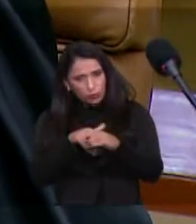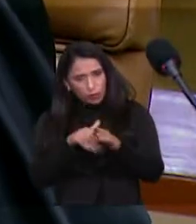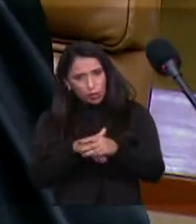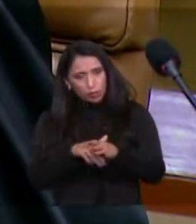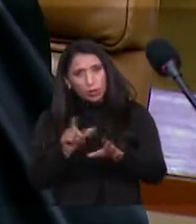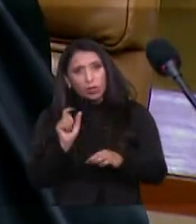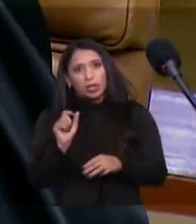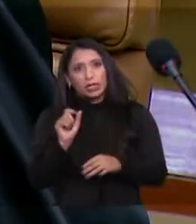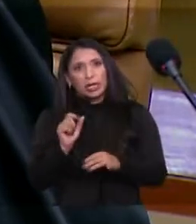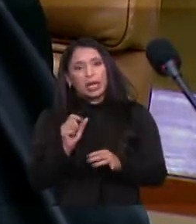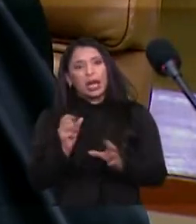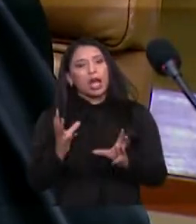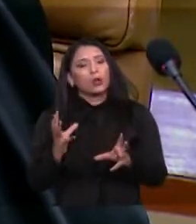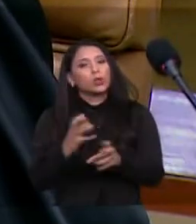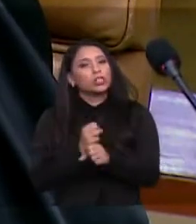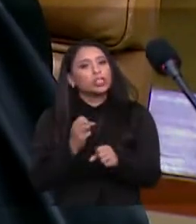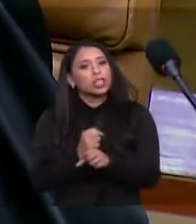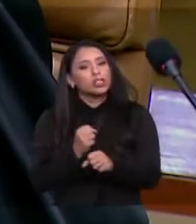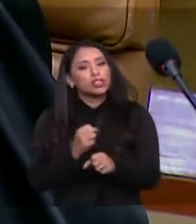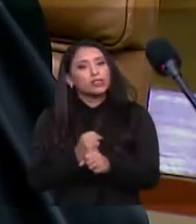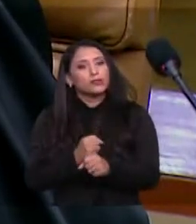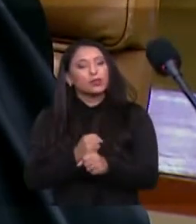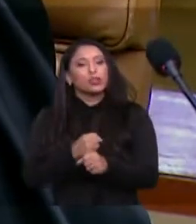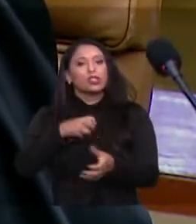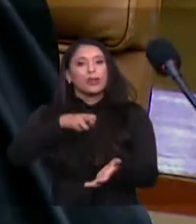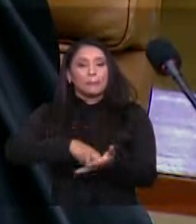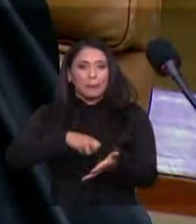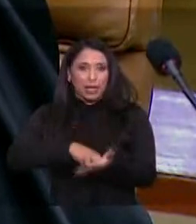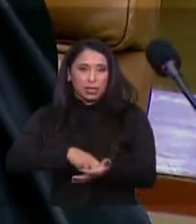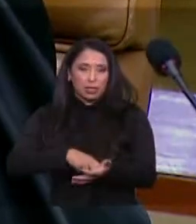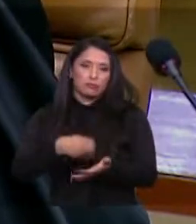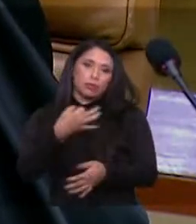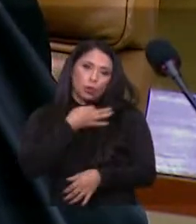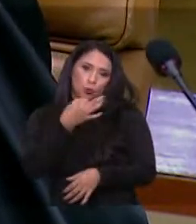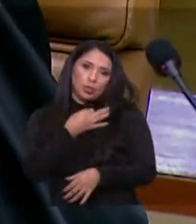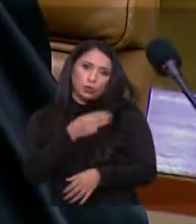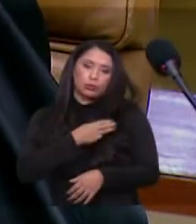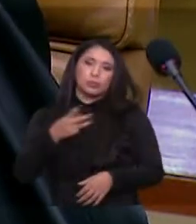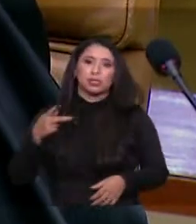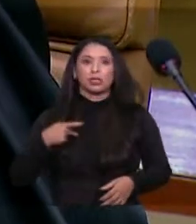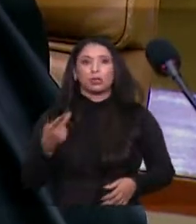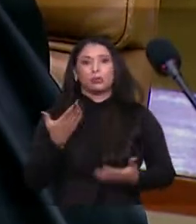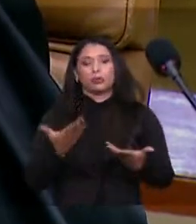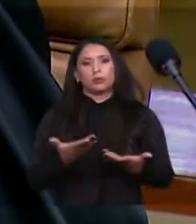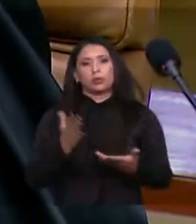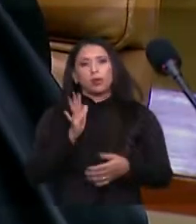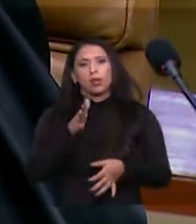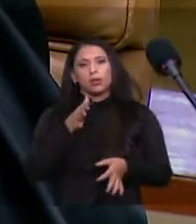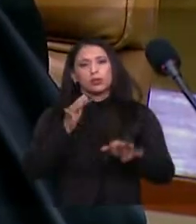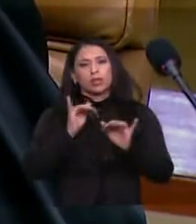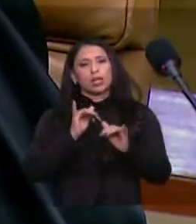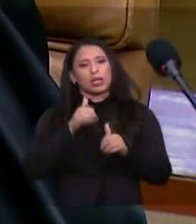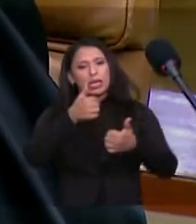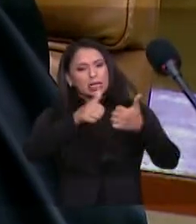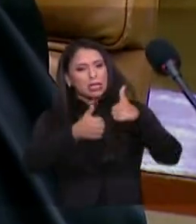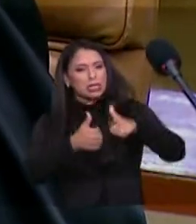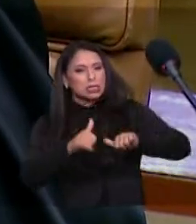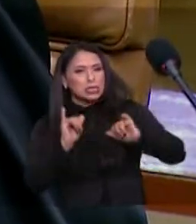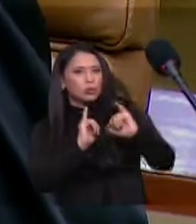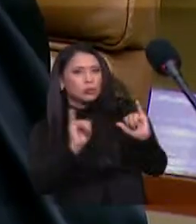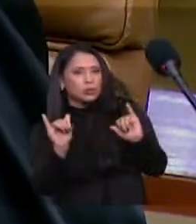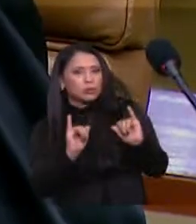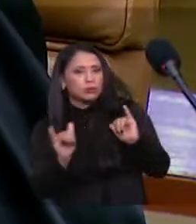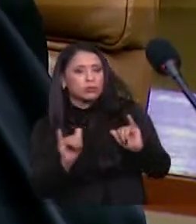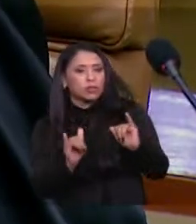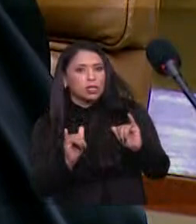quantitativo de pena que foi sugerido pelo Ministério Público é isso que verifiquei a divulgação de uma notícia que não me parece